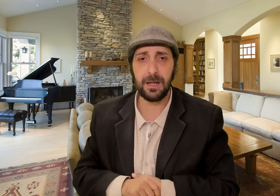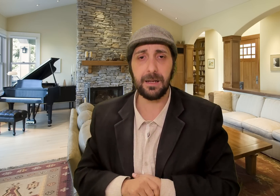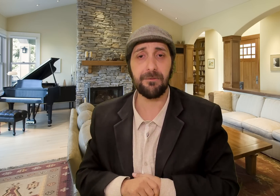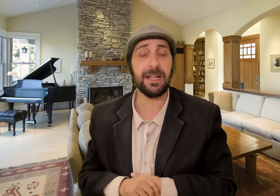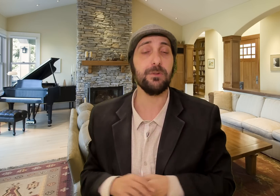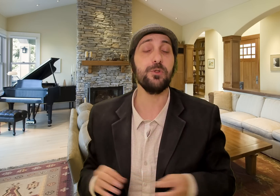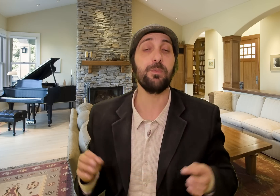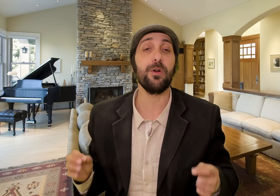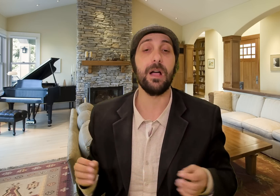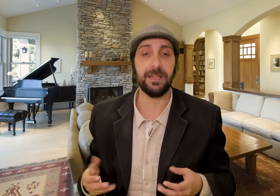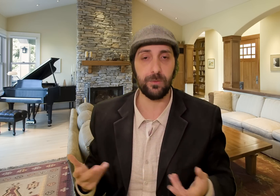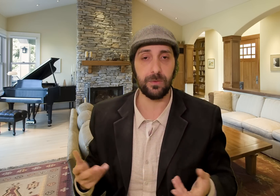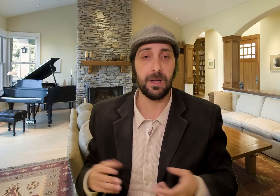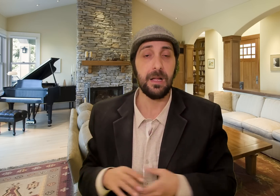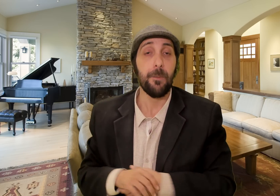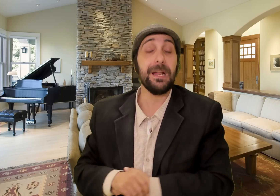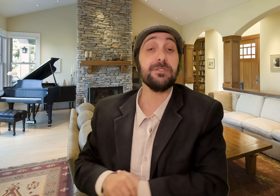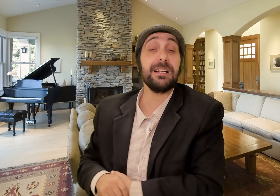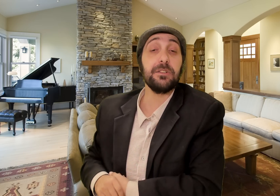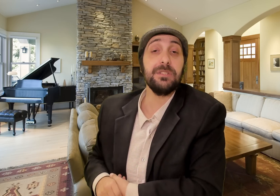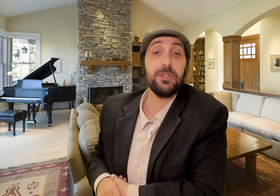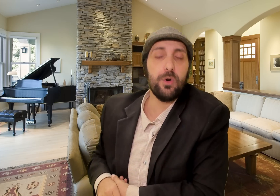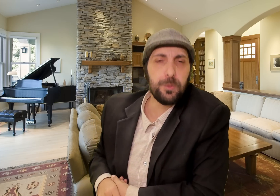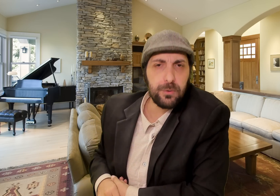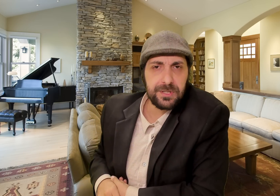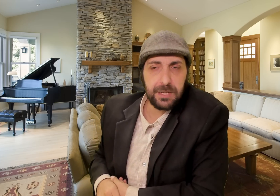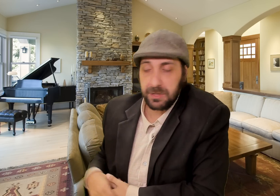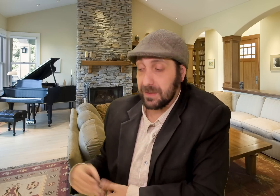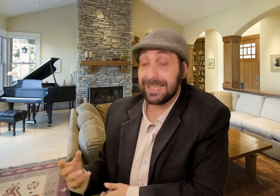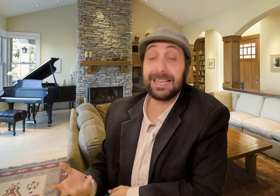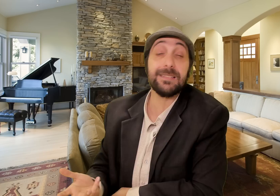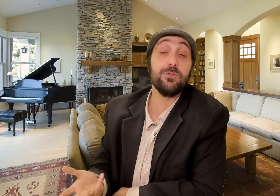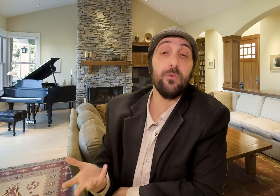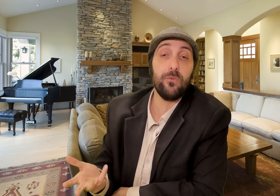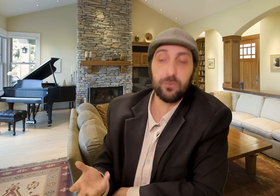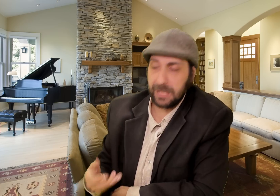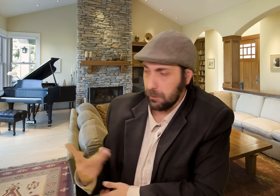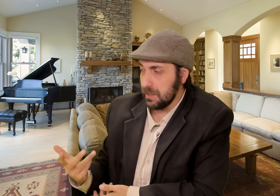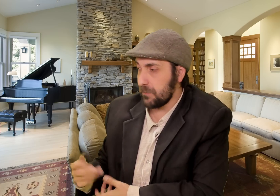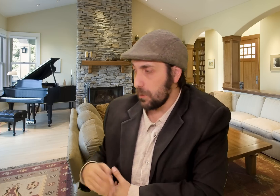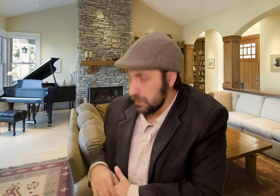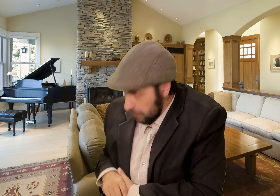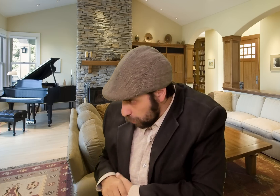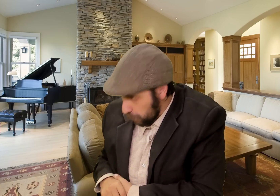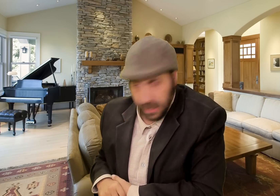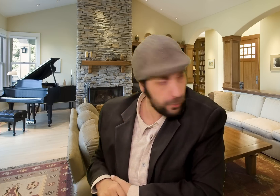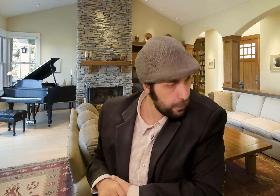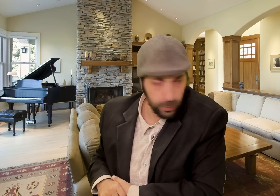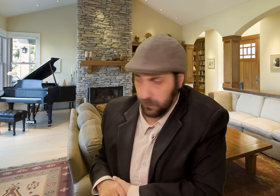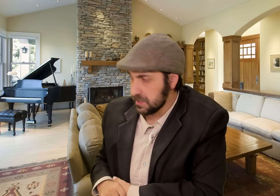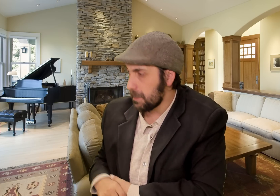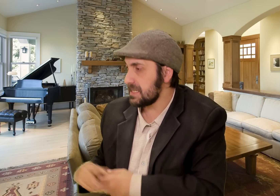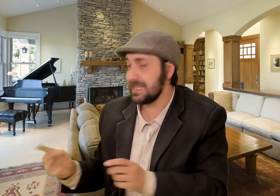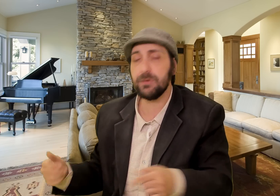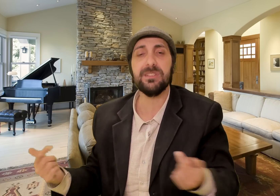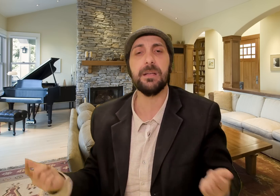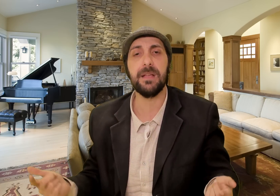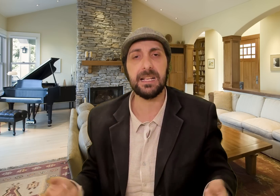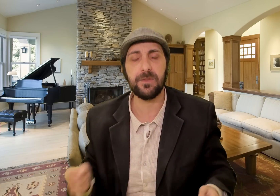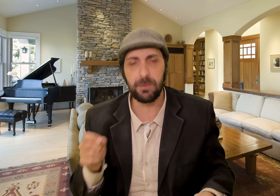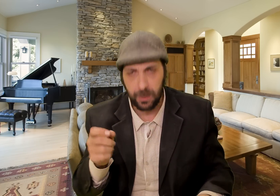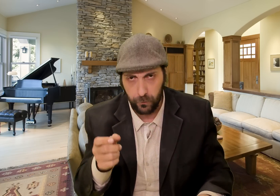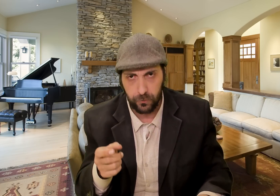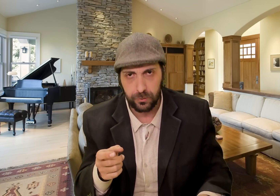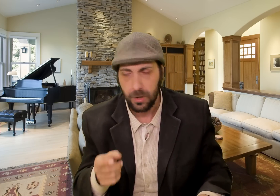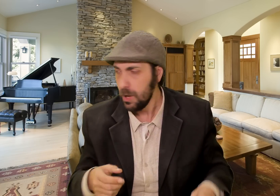vai reduzir o preço da gasolina em 8% através da criação de um fundo O que é que o André falou vira para o lado olhou para o outro falou assim rapaz além